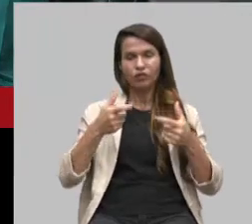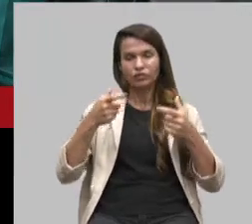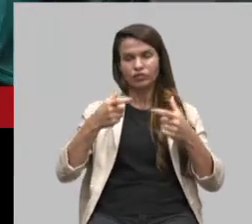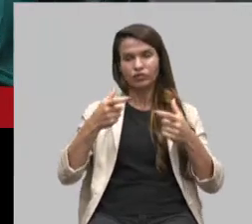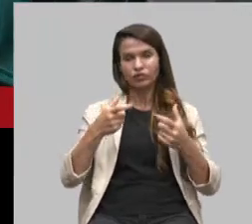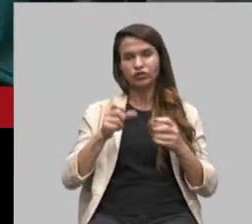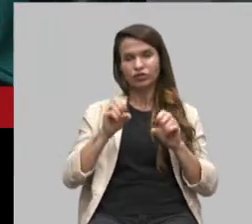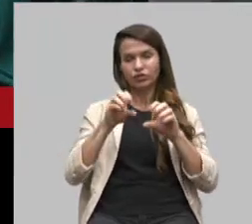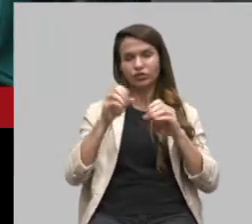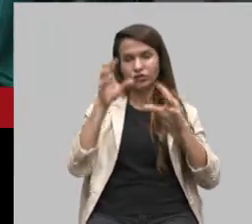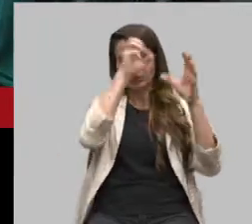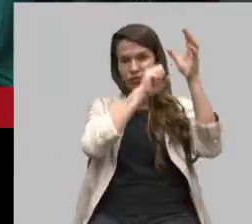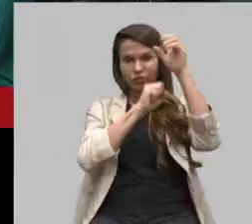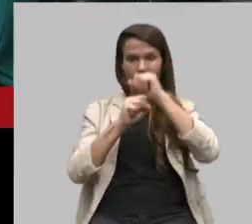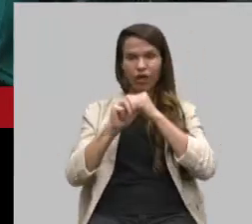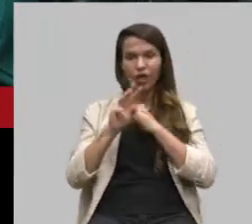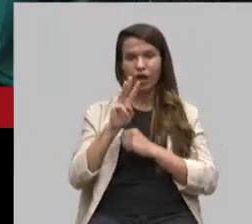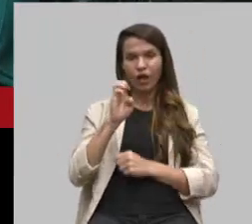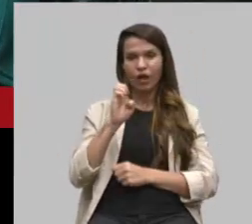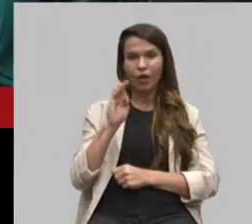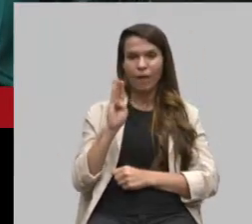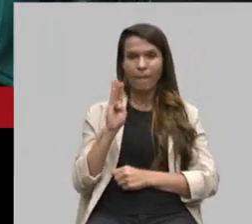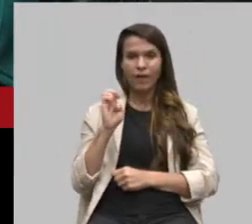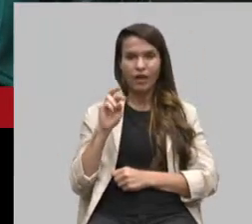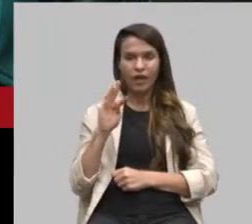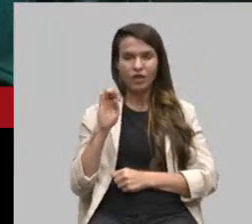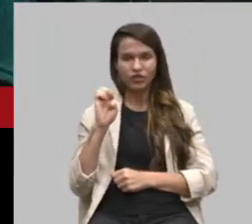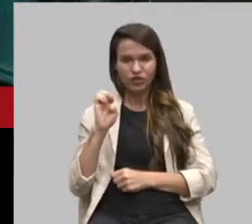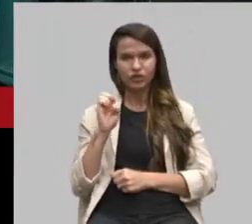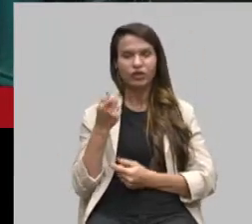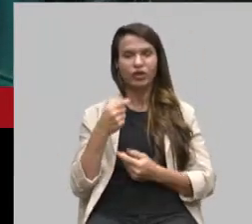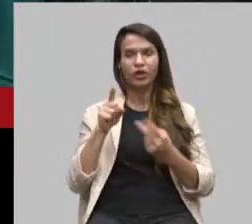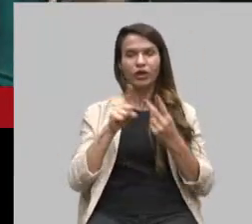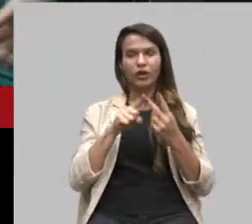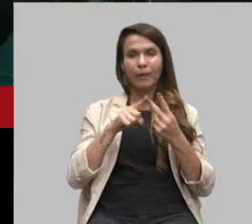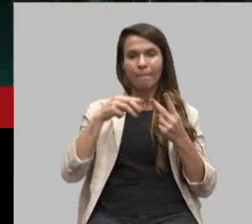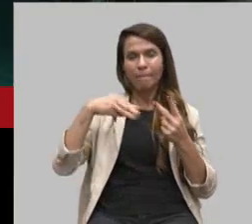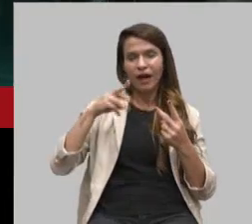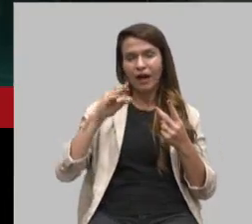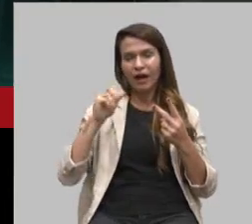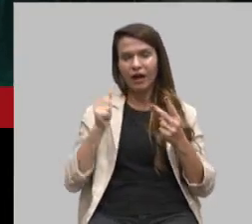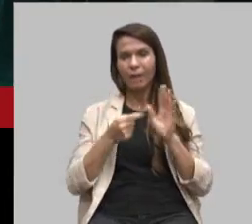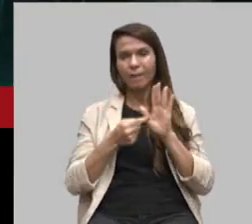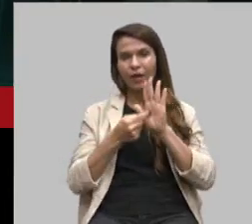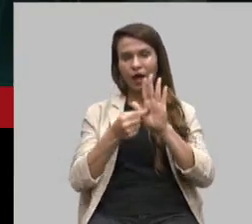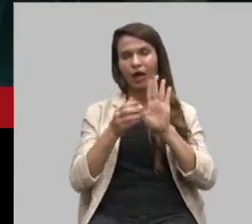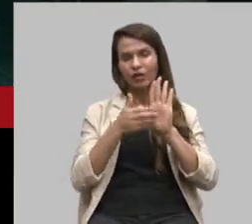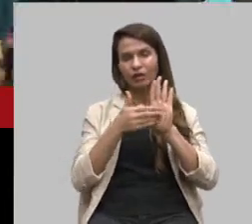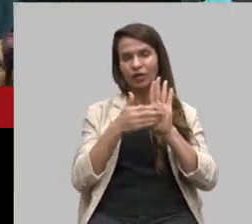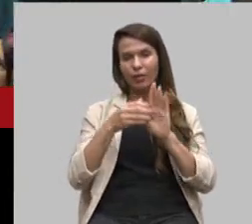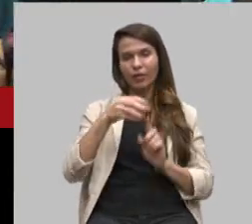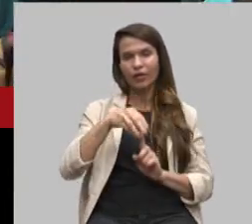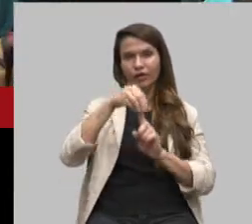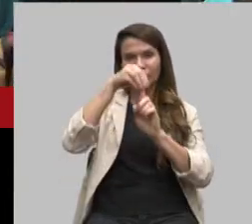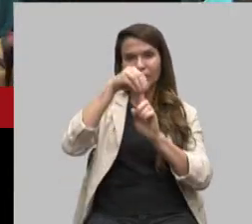elbert e Maria Eduarda para anunciarem o resultado da apuração dos votos e apresentarem as propostas priorizadas